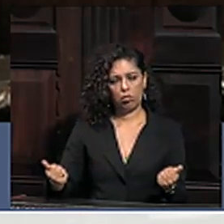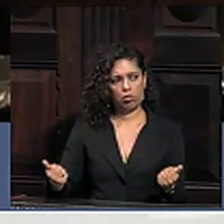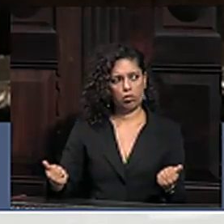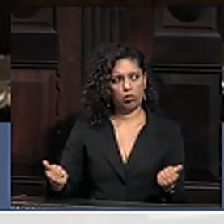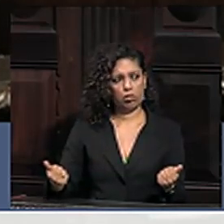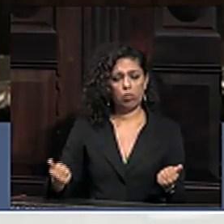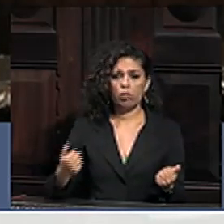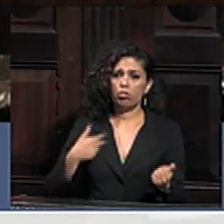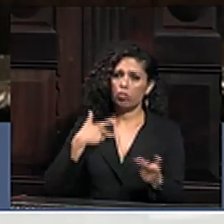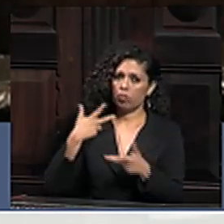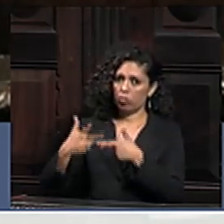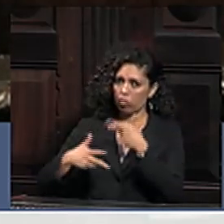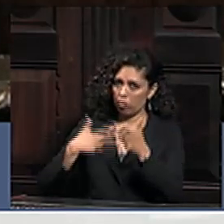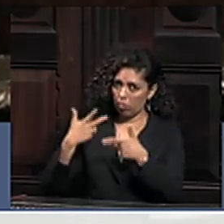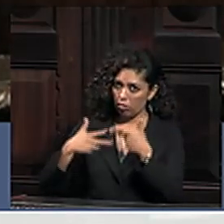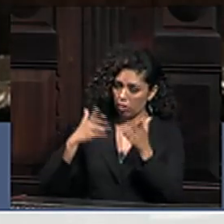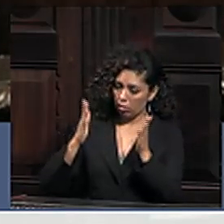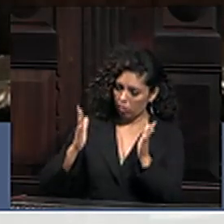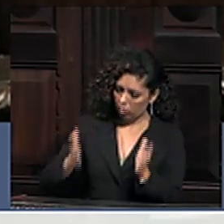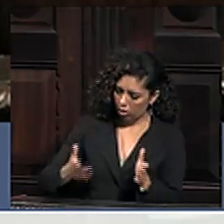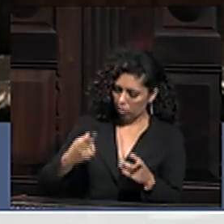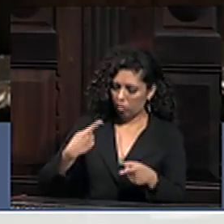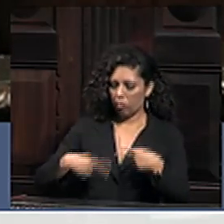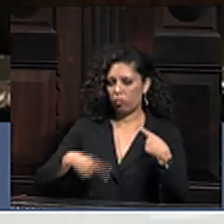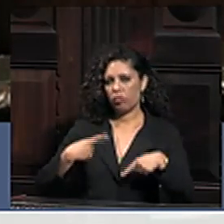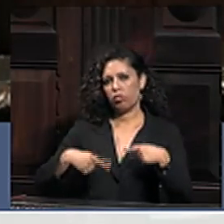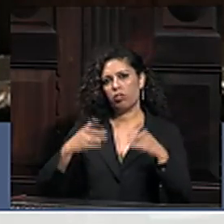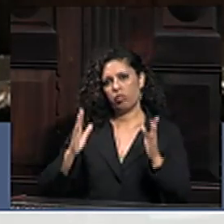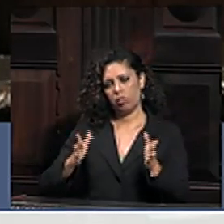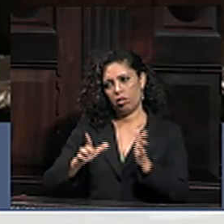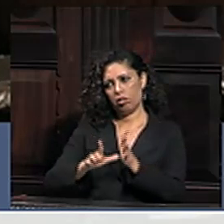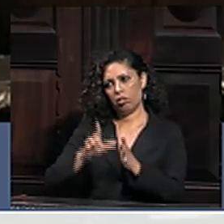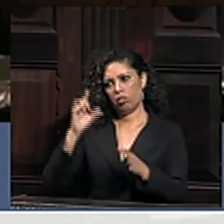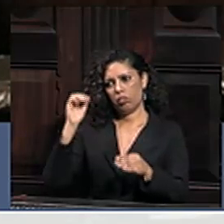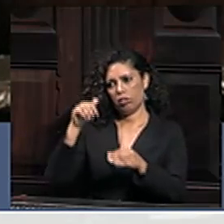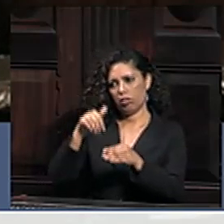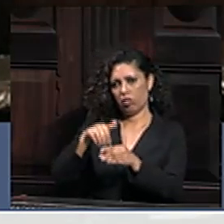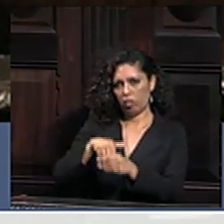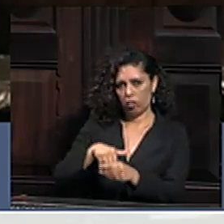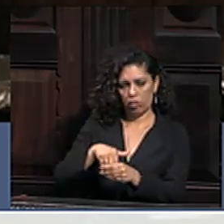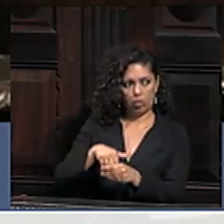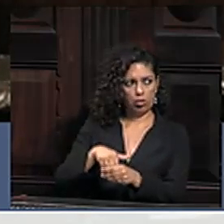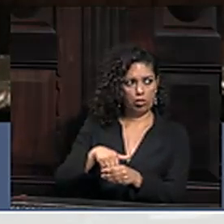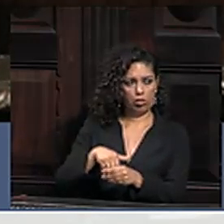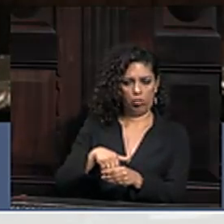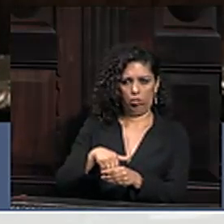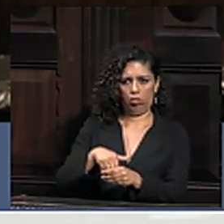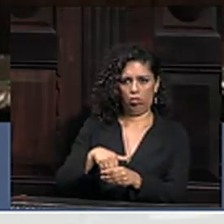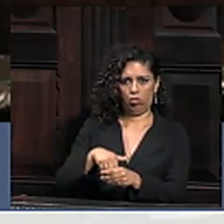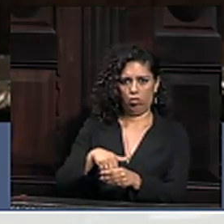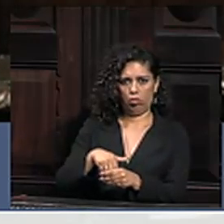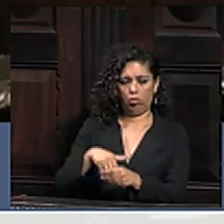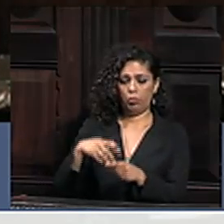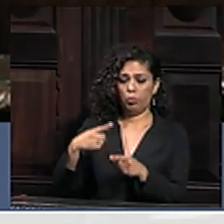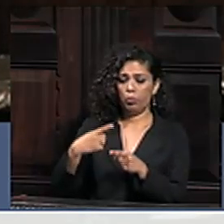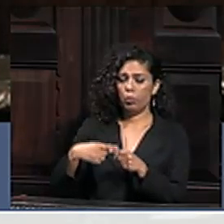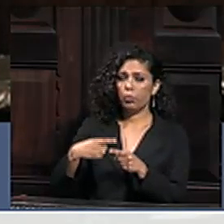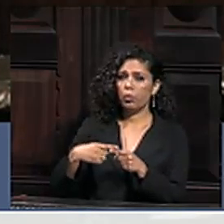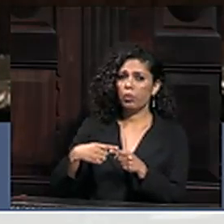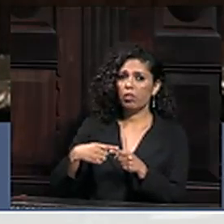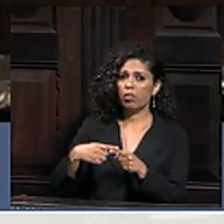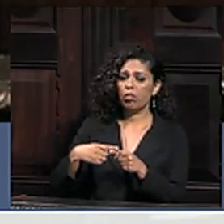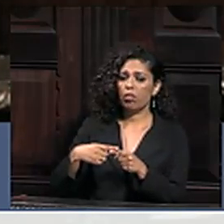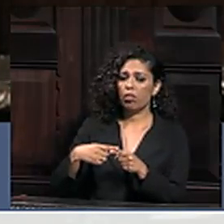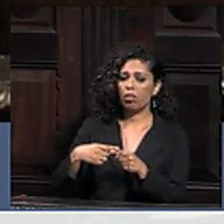que já mencionava e que já discutia antes da eleição, porque a eleição não invalida